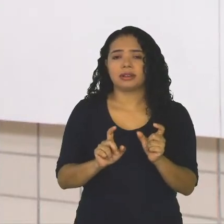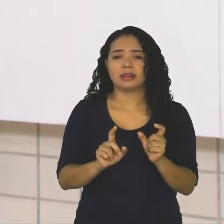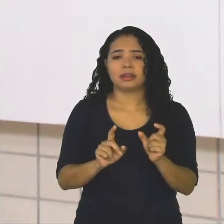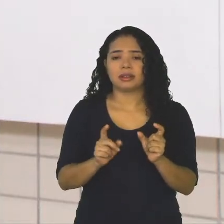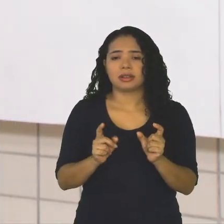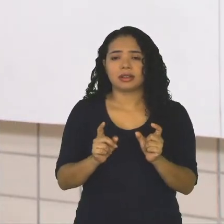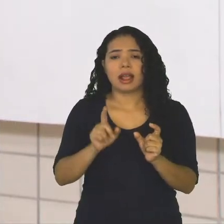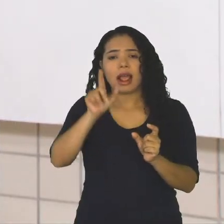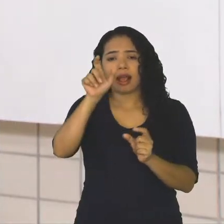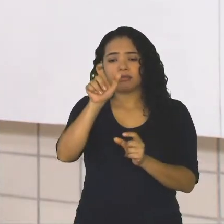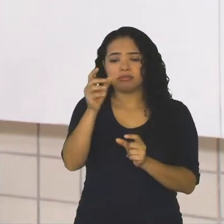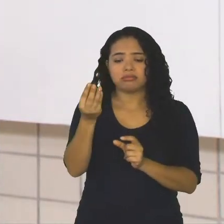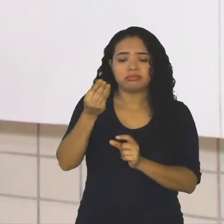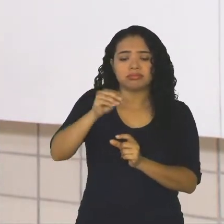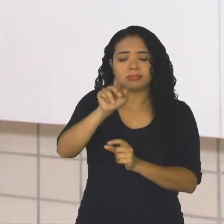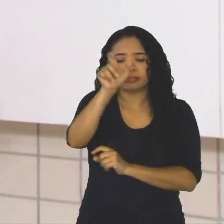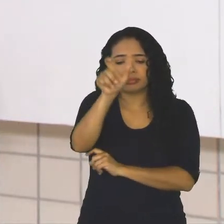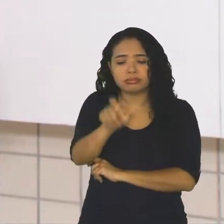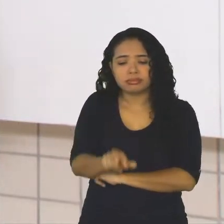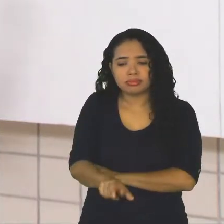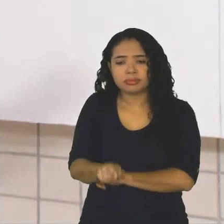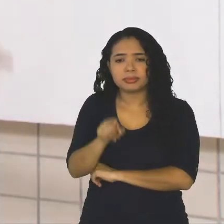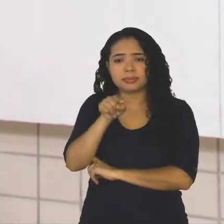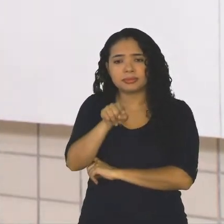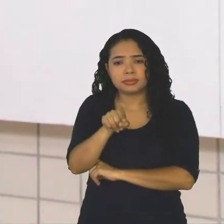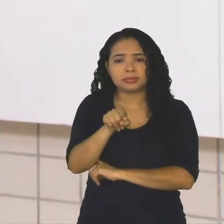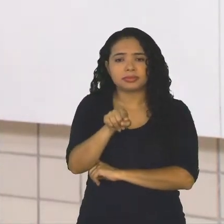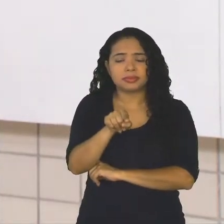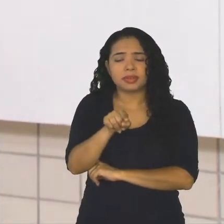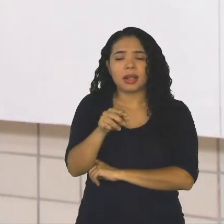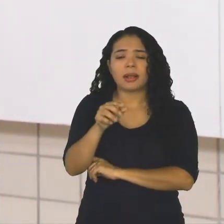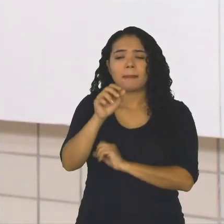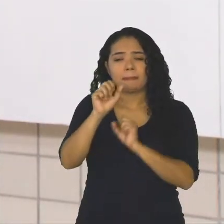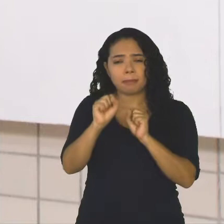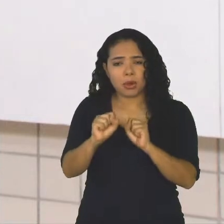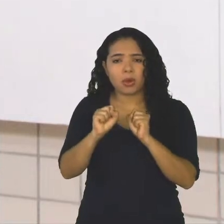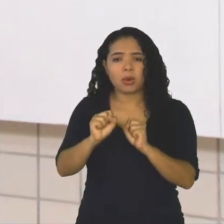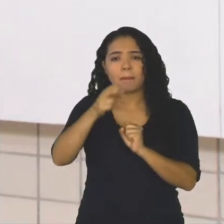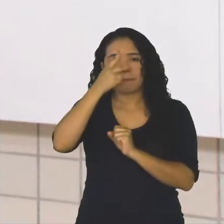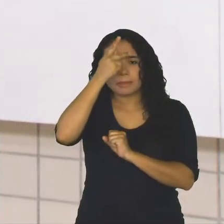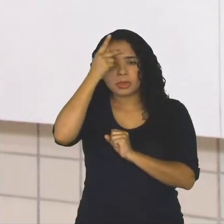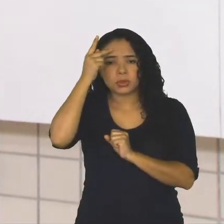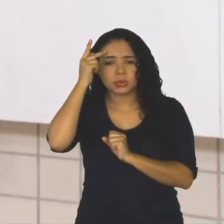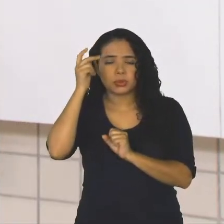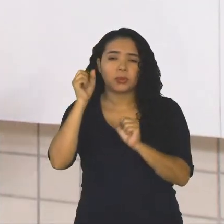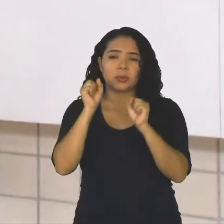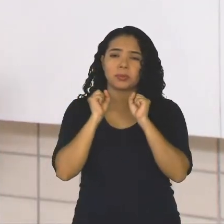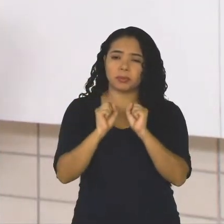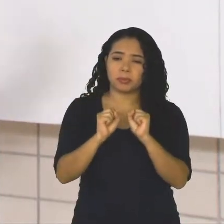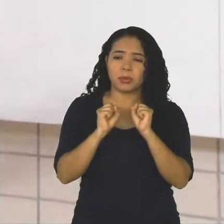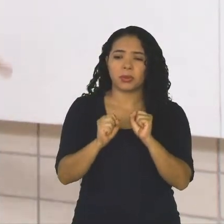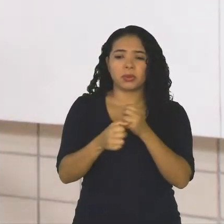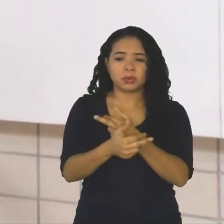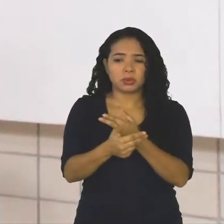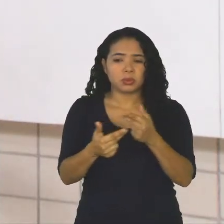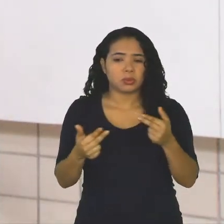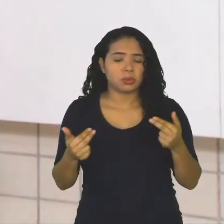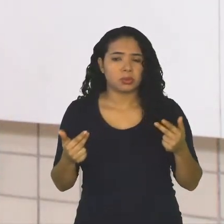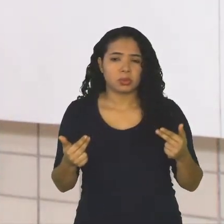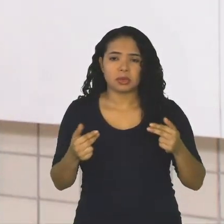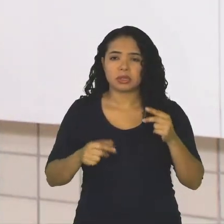um ser. Esse ser pode ser pessoas, também é usada para denominar coisas,